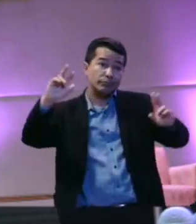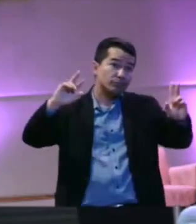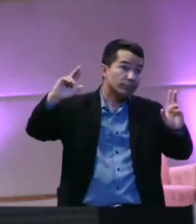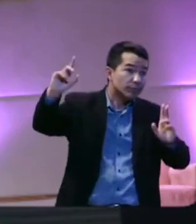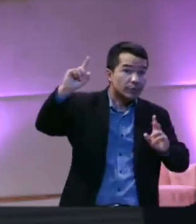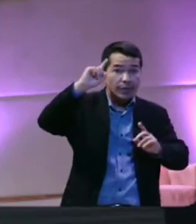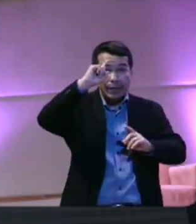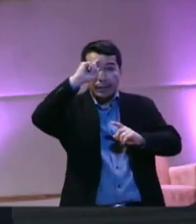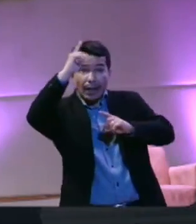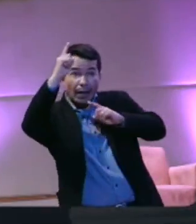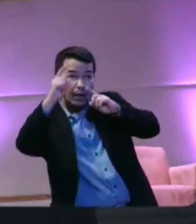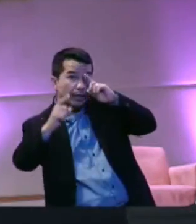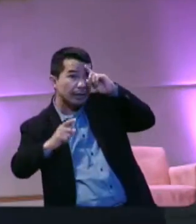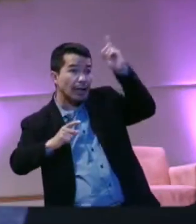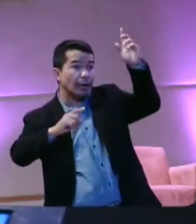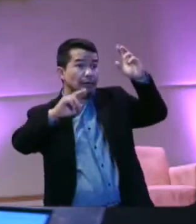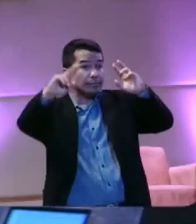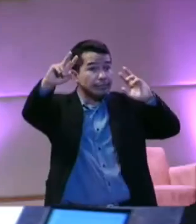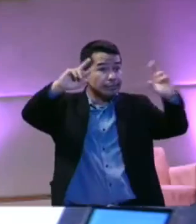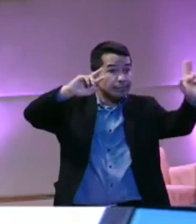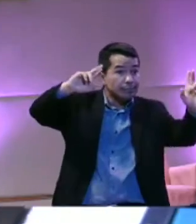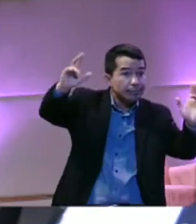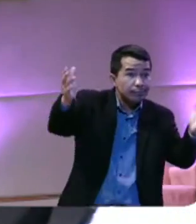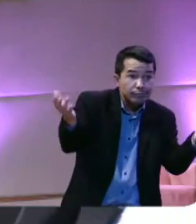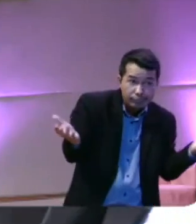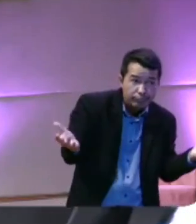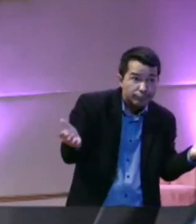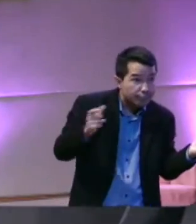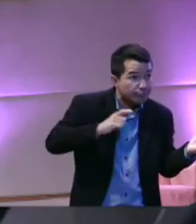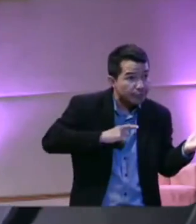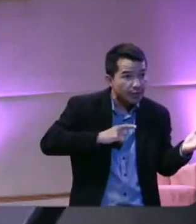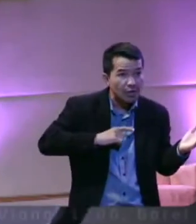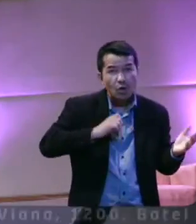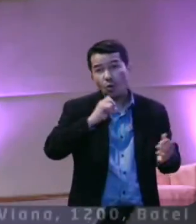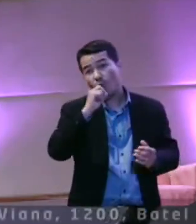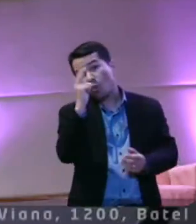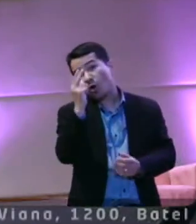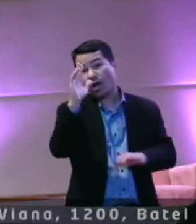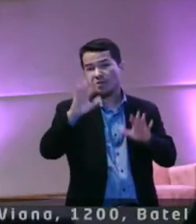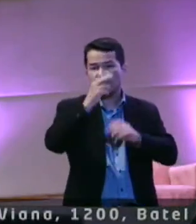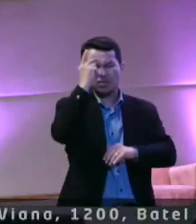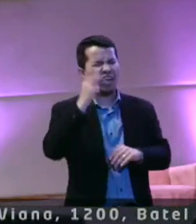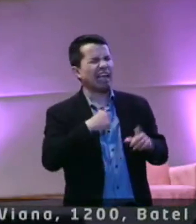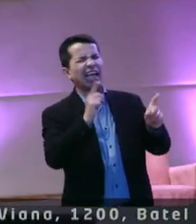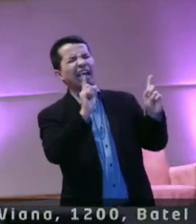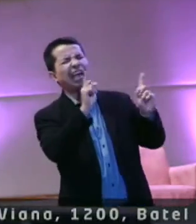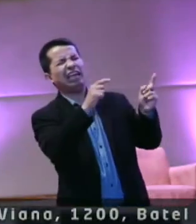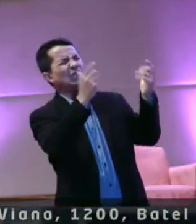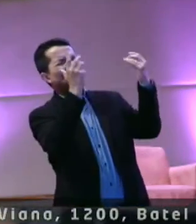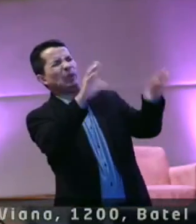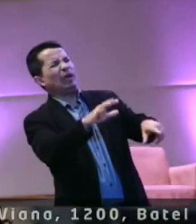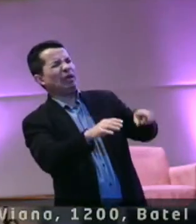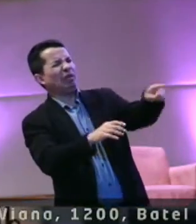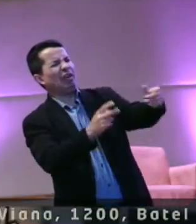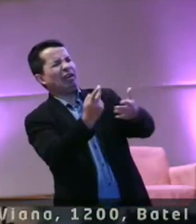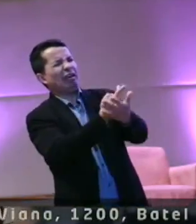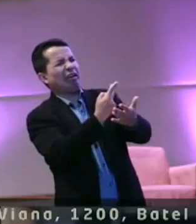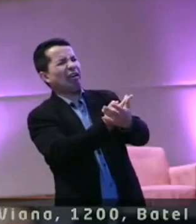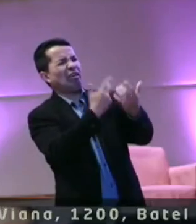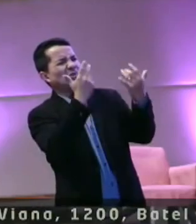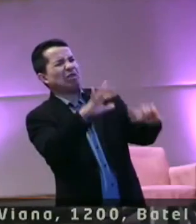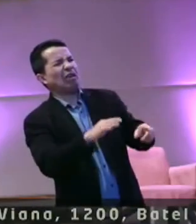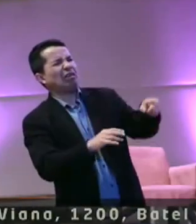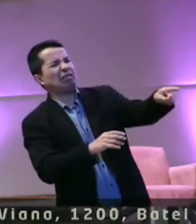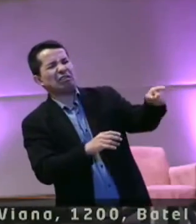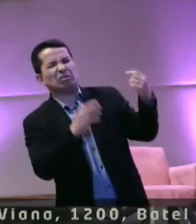para as corretas elas dizem que não as querem, que elas estão equivocadas. Nós vivemos um caos como nação,